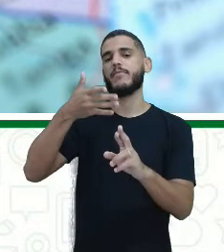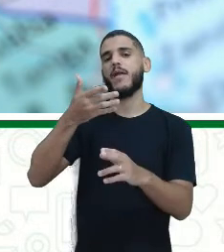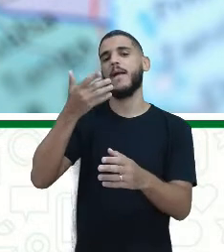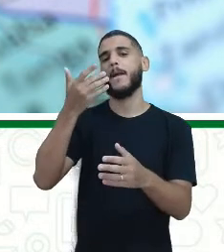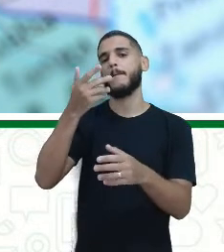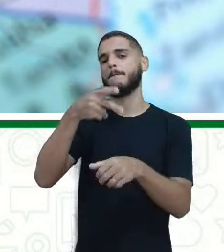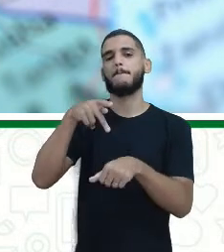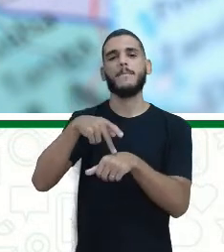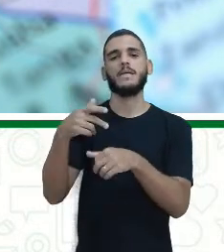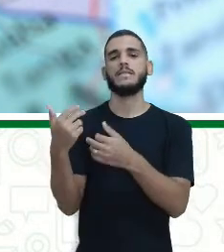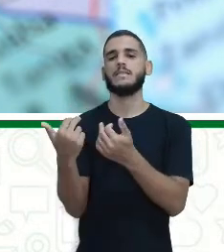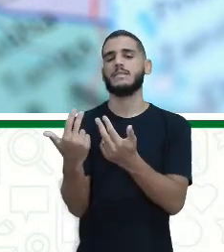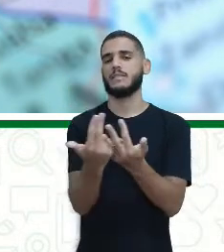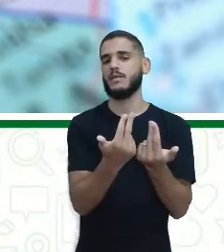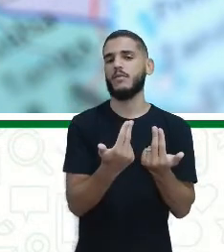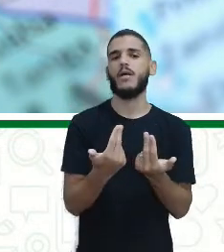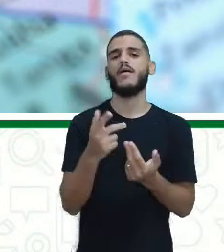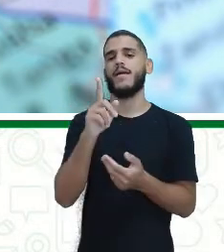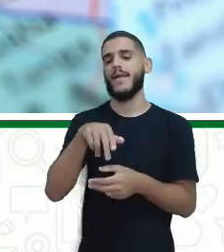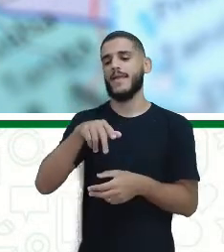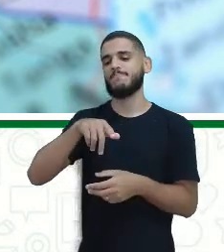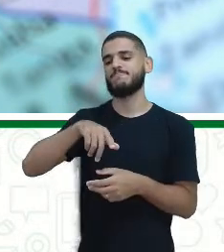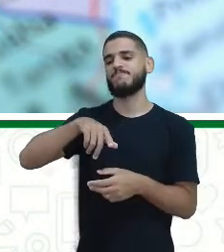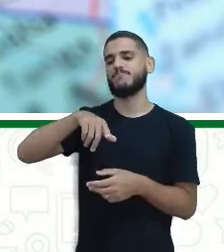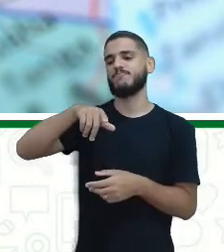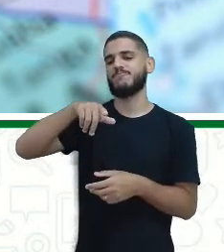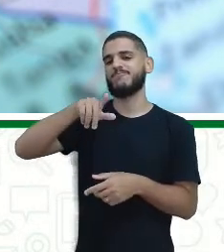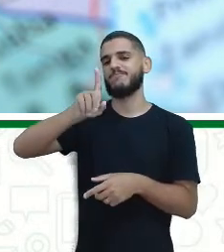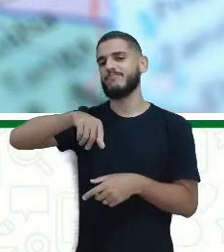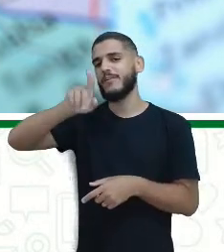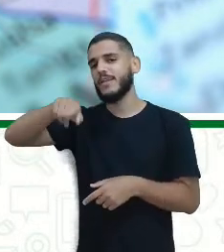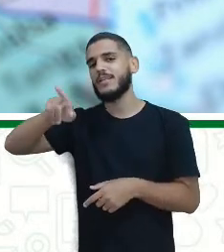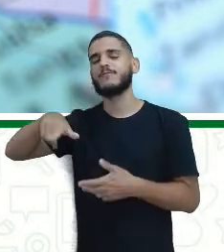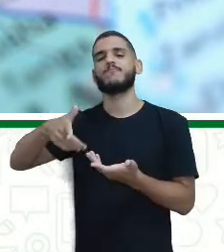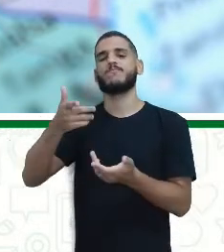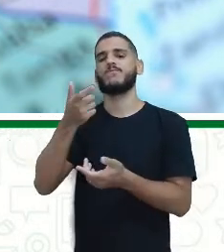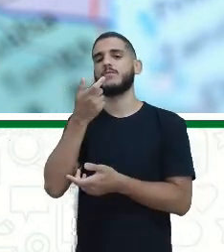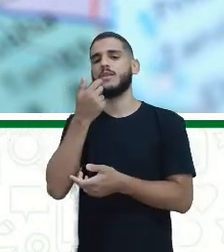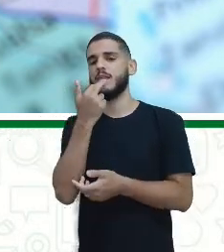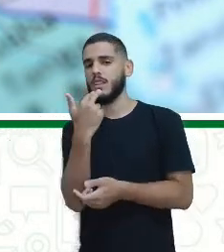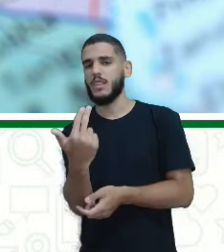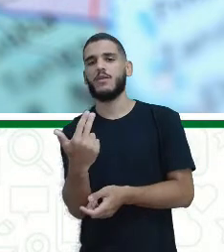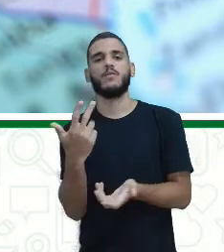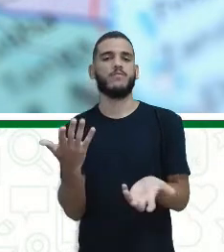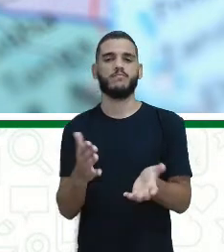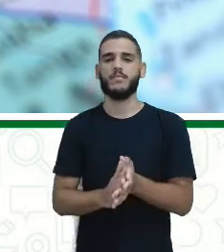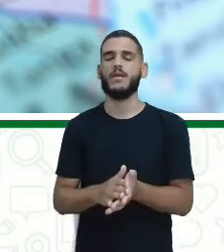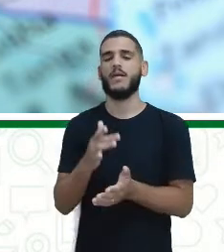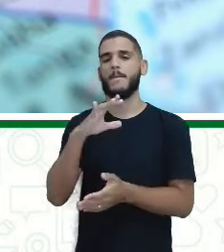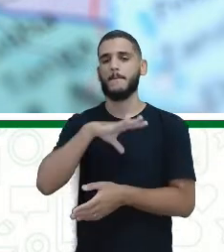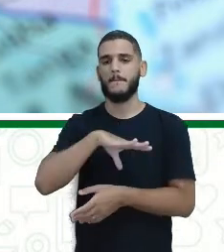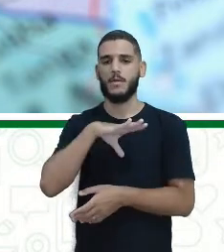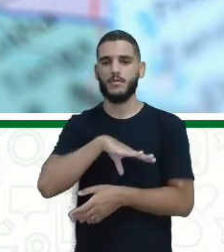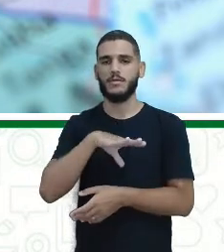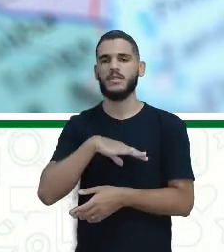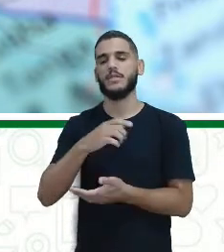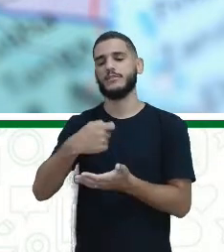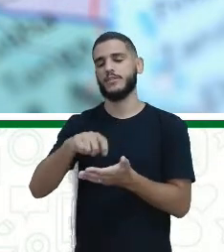São pequenas variações de um idioma para outro. Em português, nós